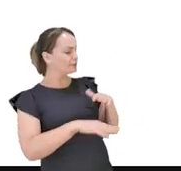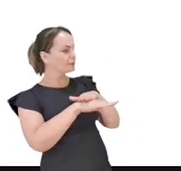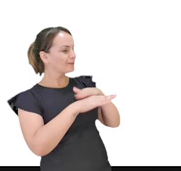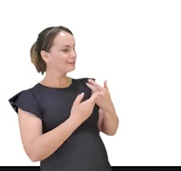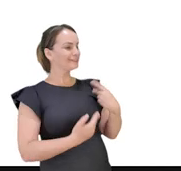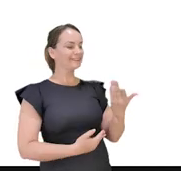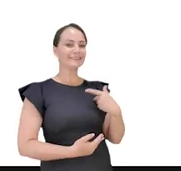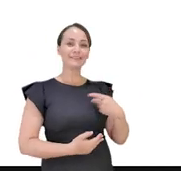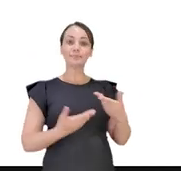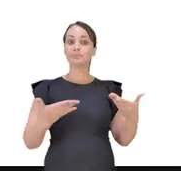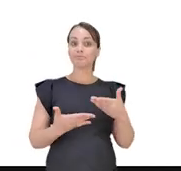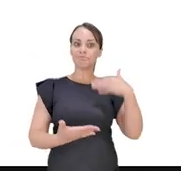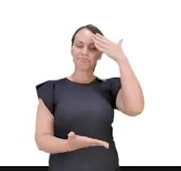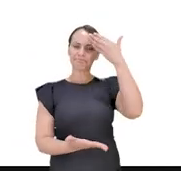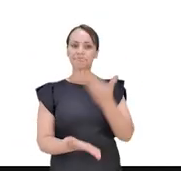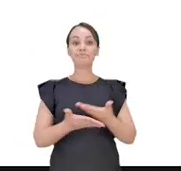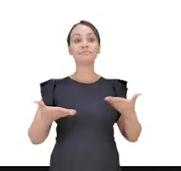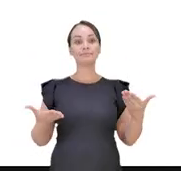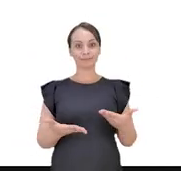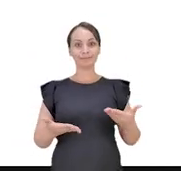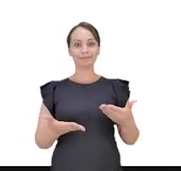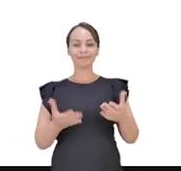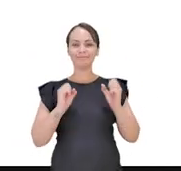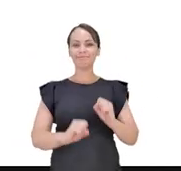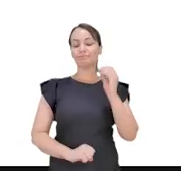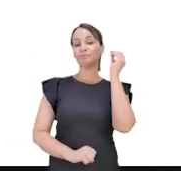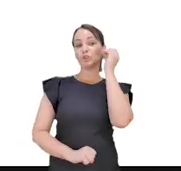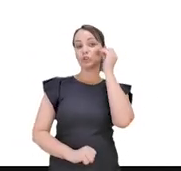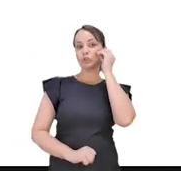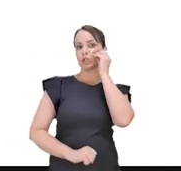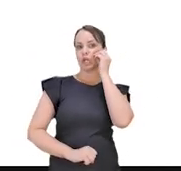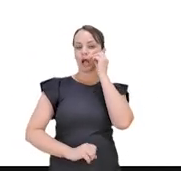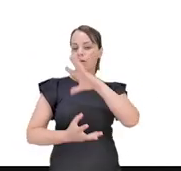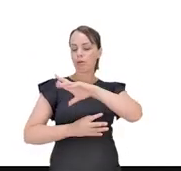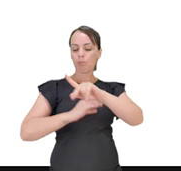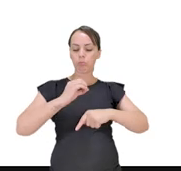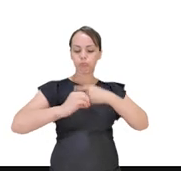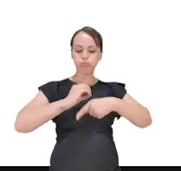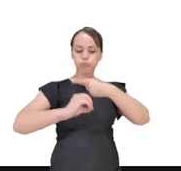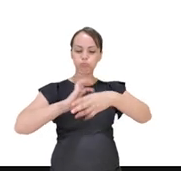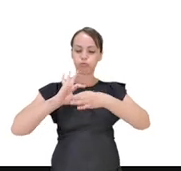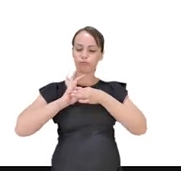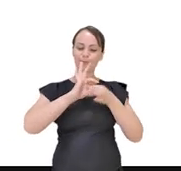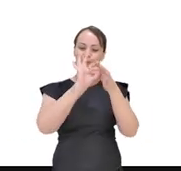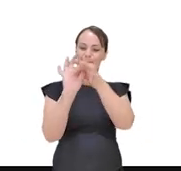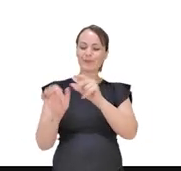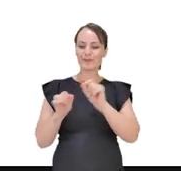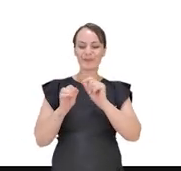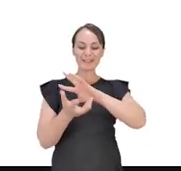conversa conosco. E eu tenho certeza que agora eu posso tentar ser um mestre dos polímeros também, fazendo o slime da minha